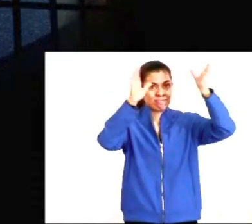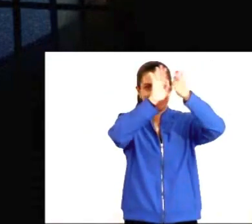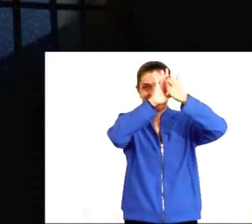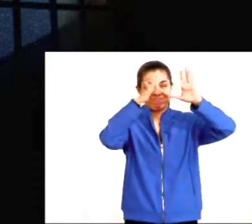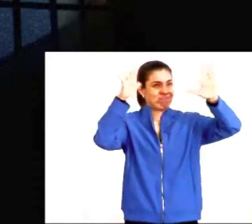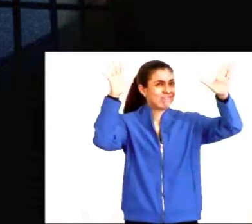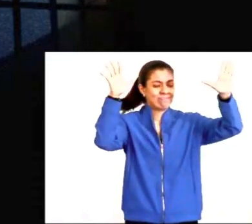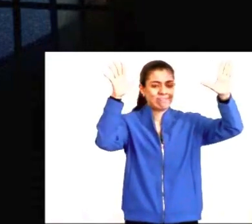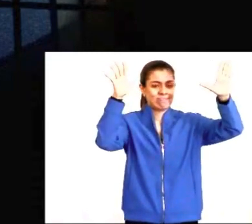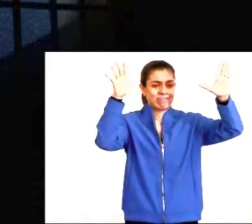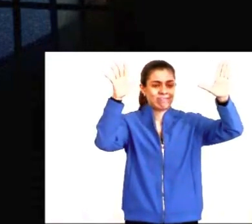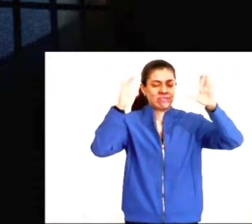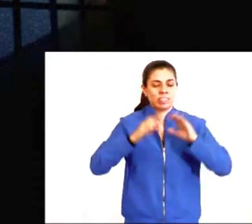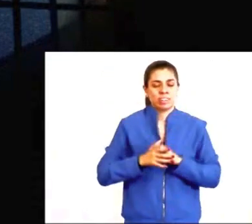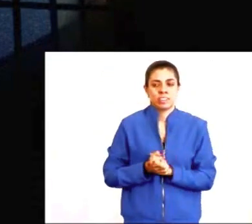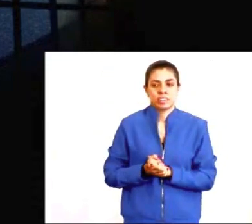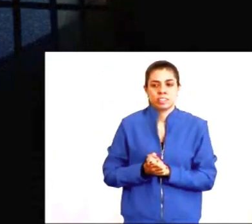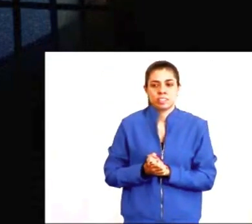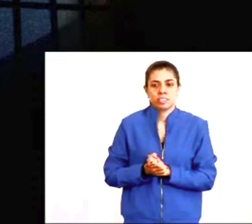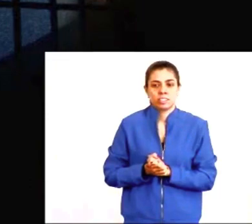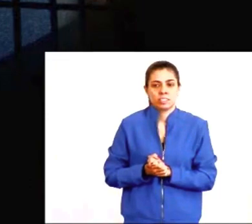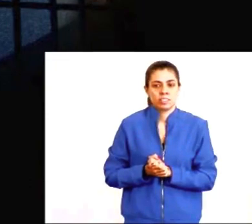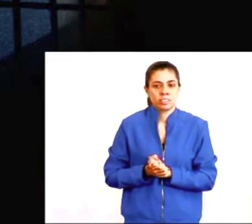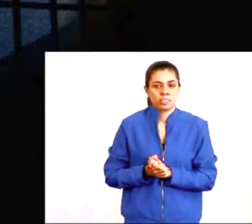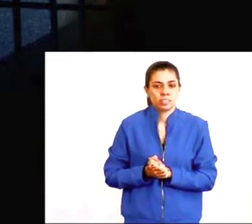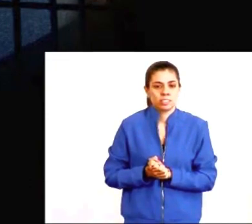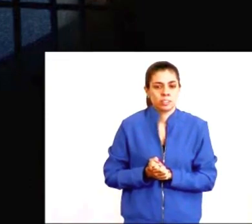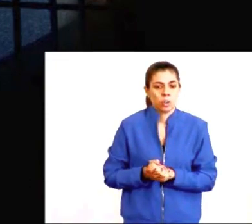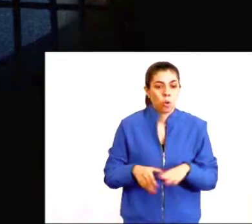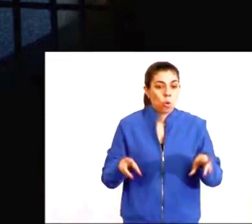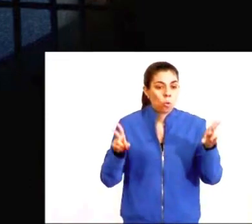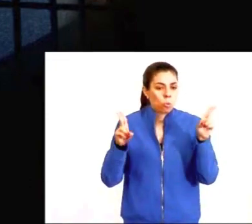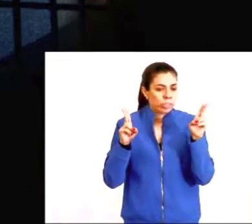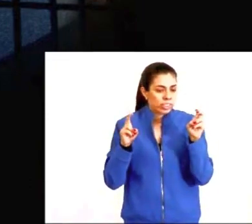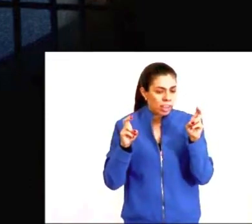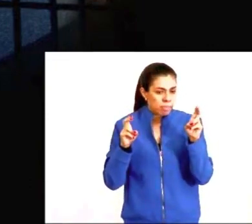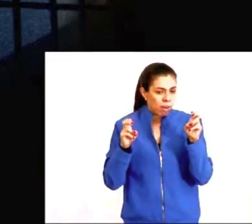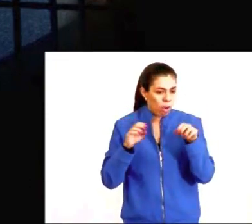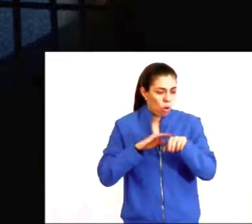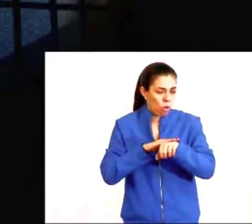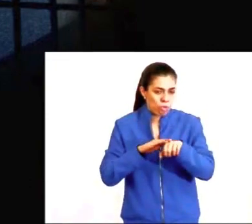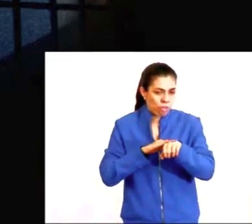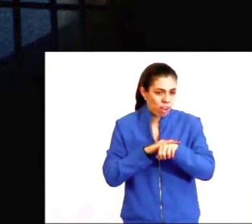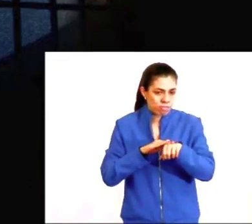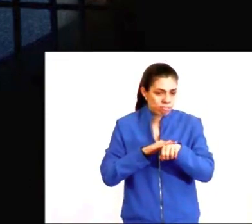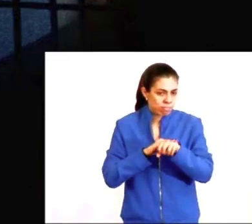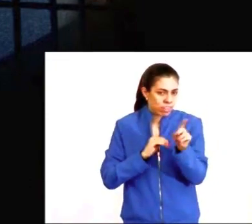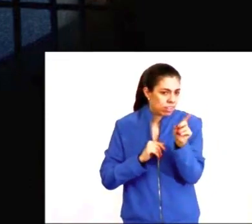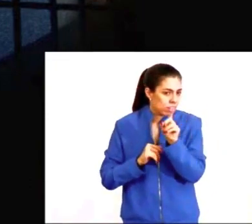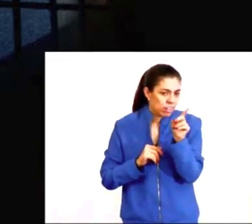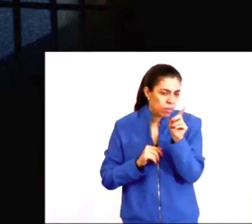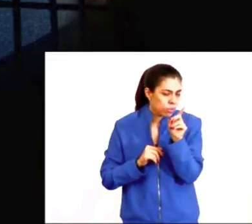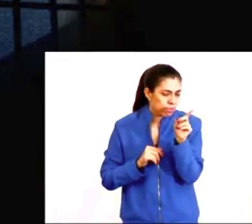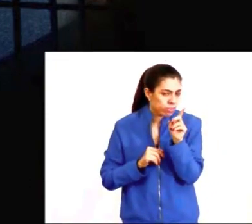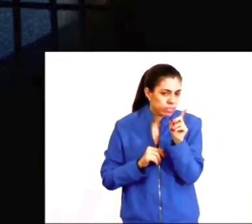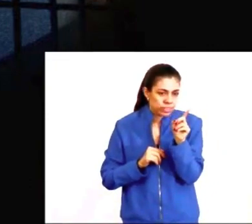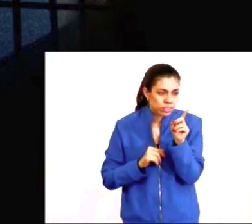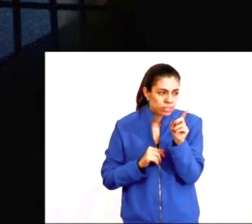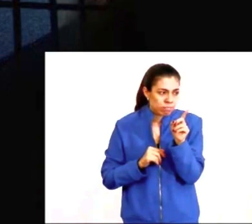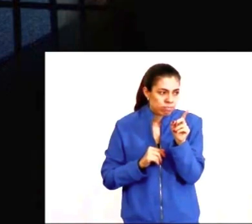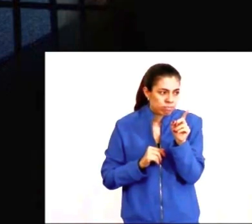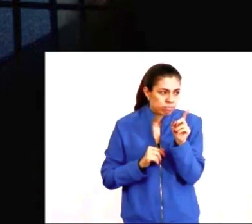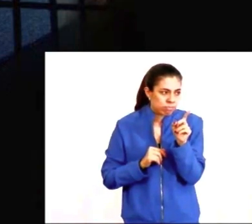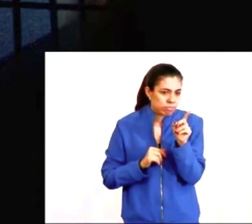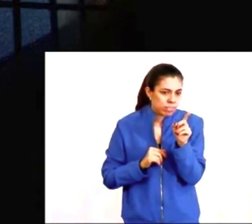tema não era roubo do corpo, o tema não era tentar de alguma forma achar